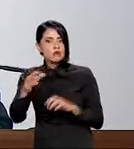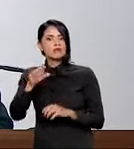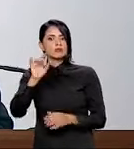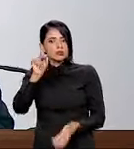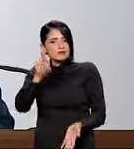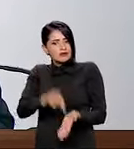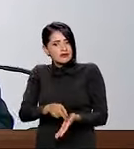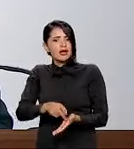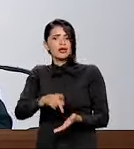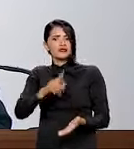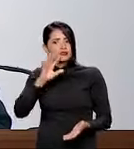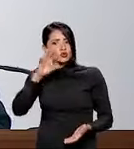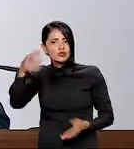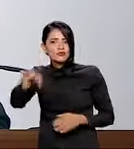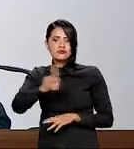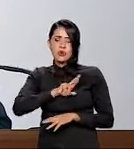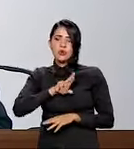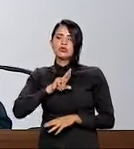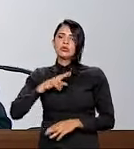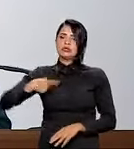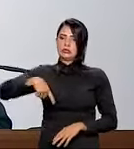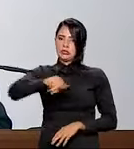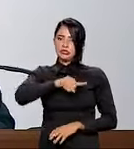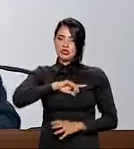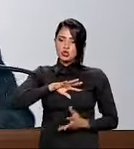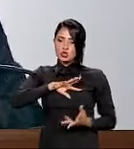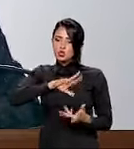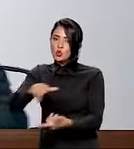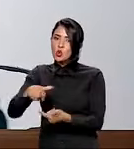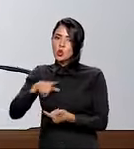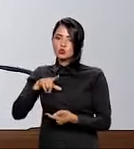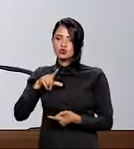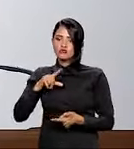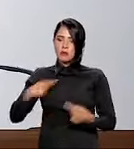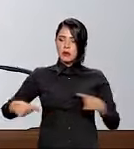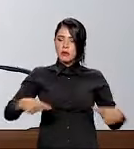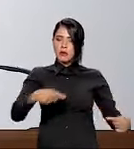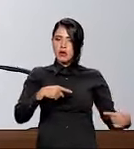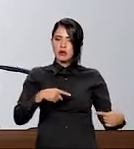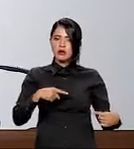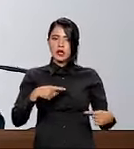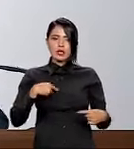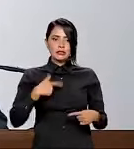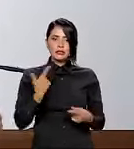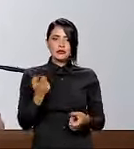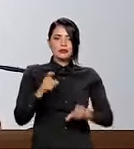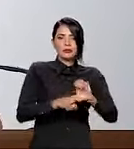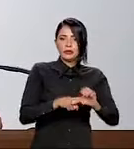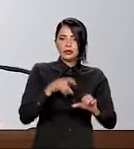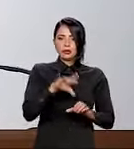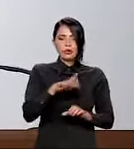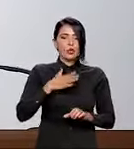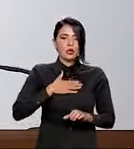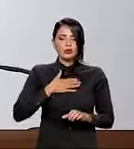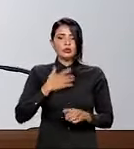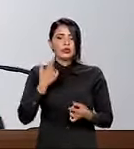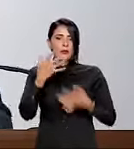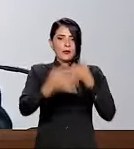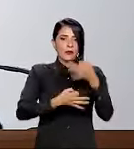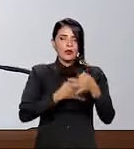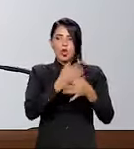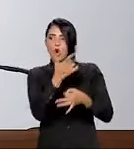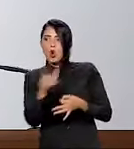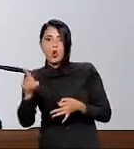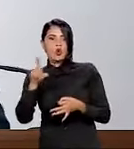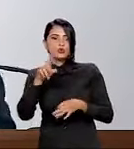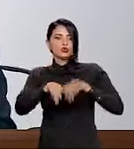ter solução se a gente tiver decisões globais. Que eu não depender do meu Congresso, que eu não depender o que, que outro país